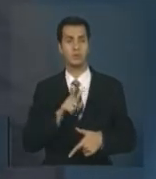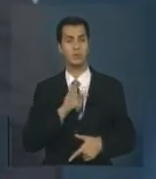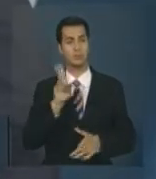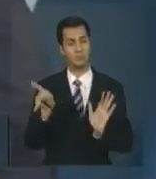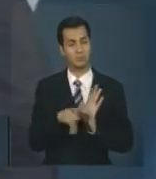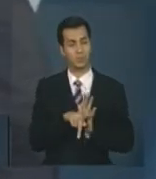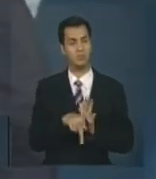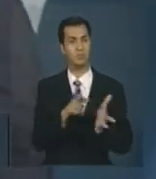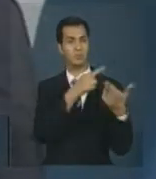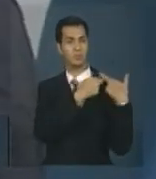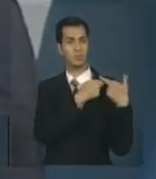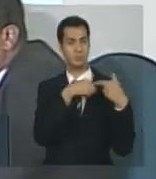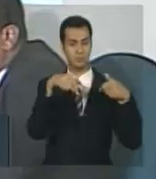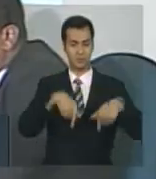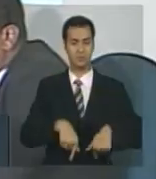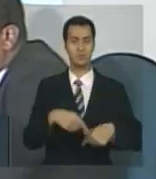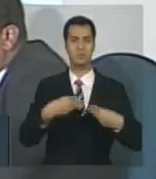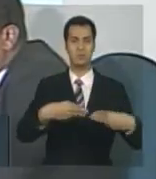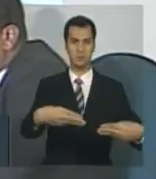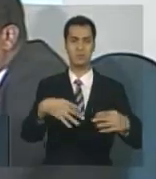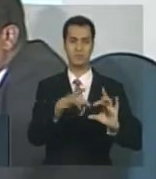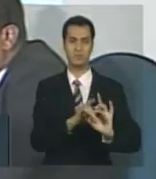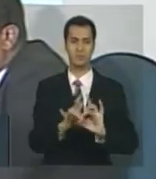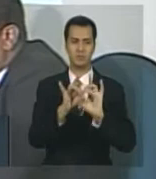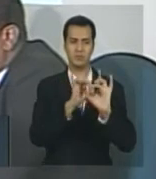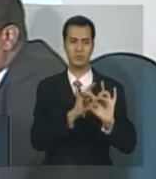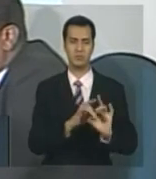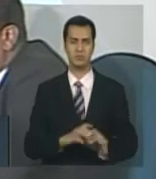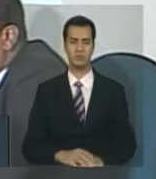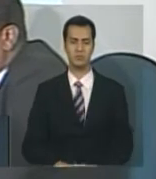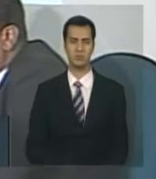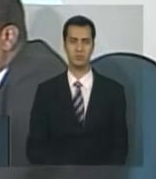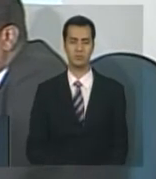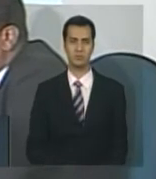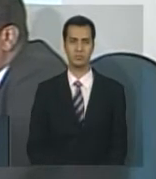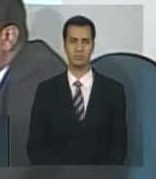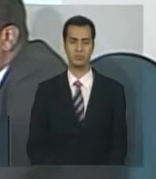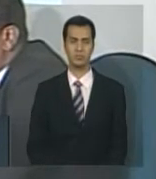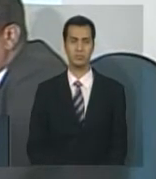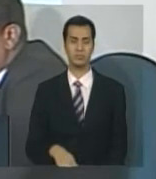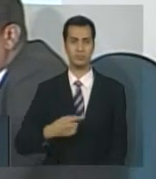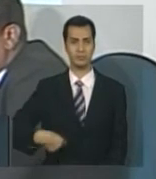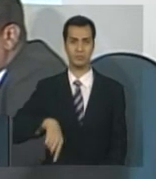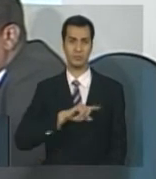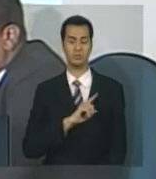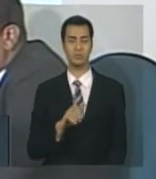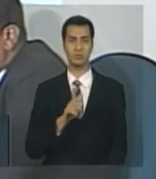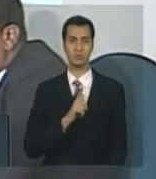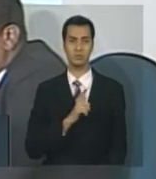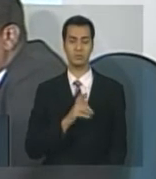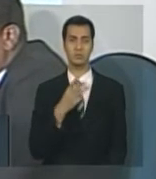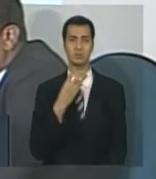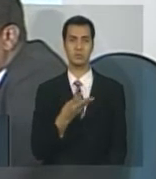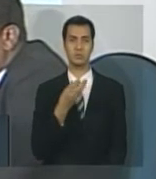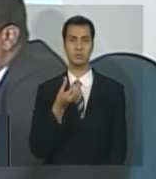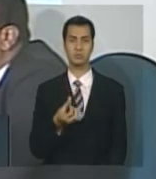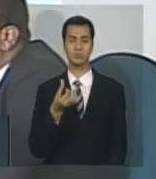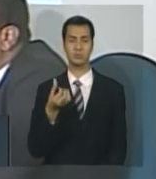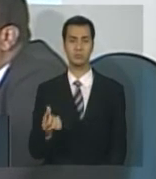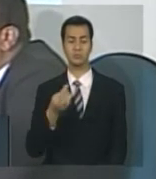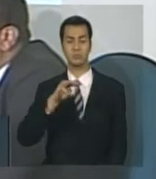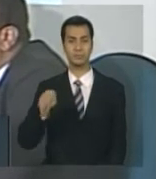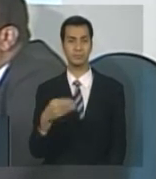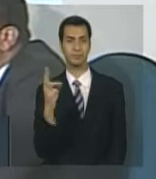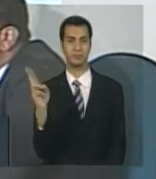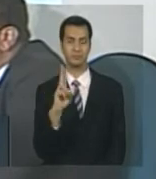da Integração. Então, da dotação que nós recebemos de 366 milhões de